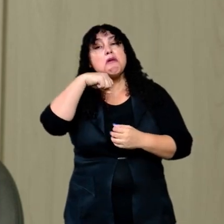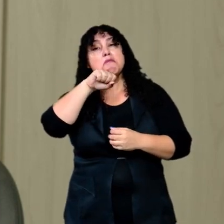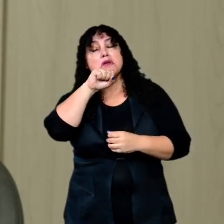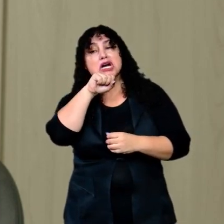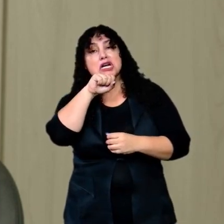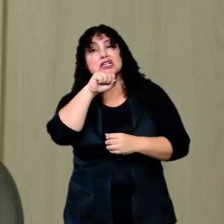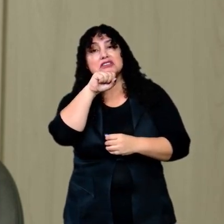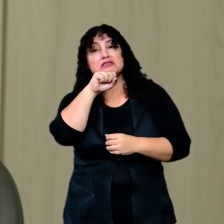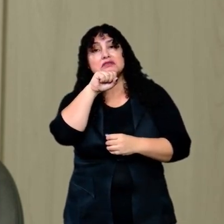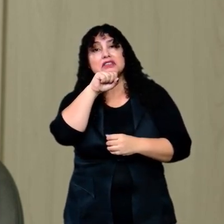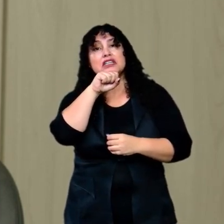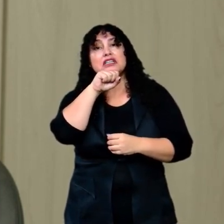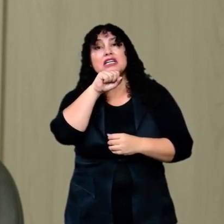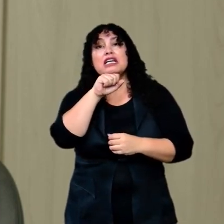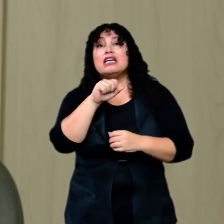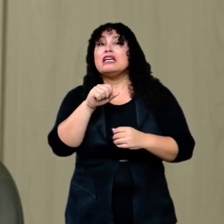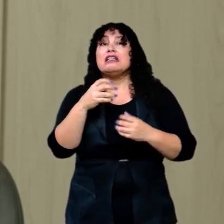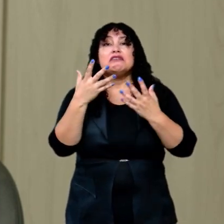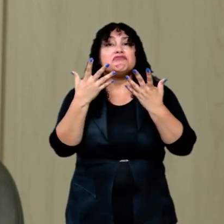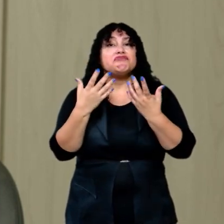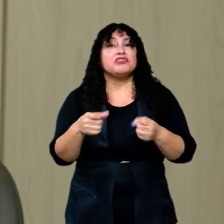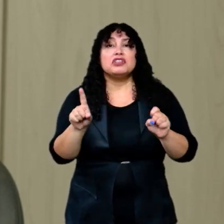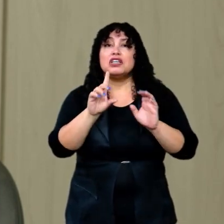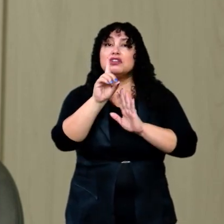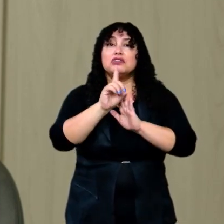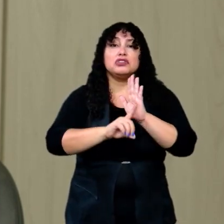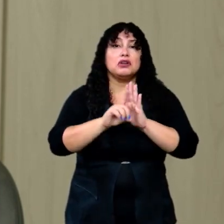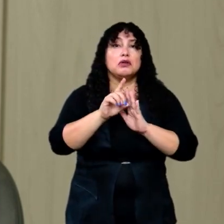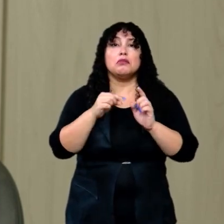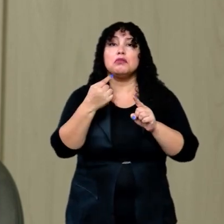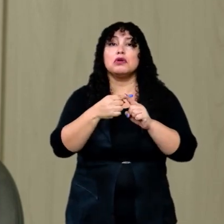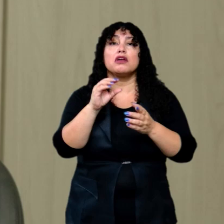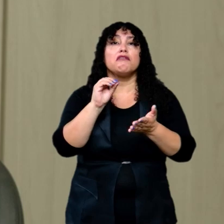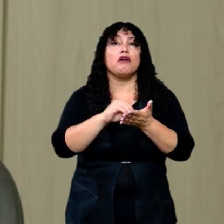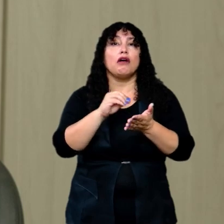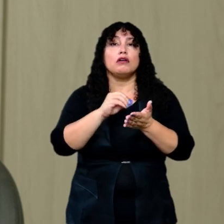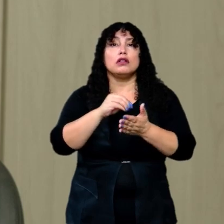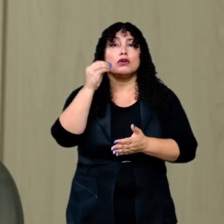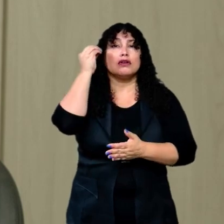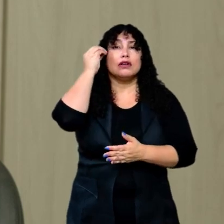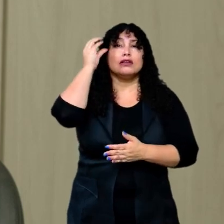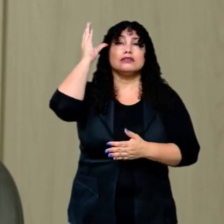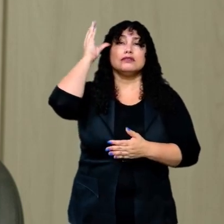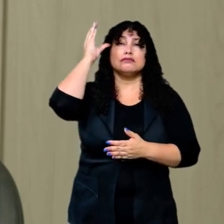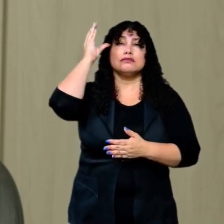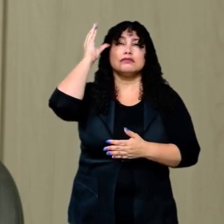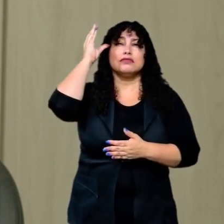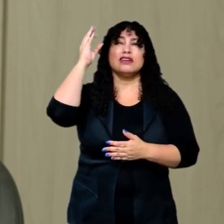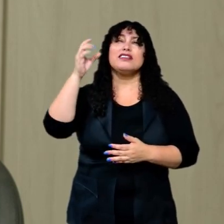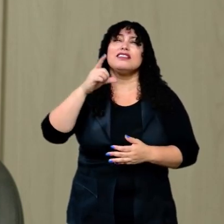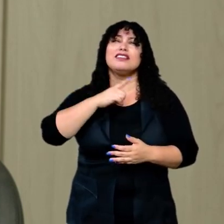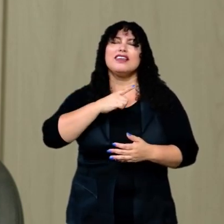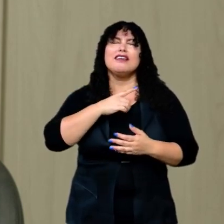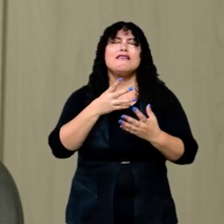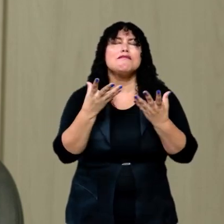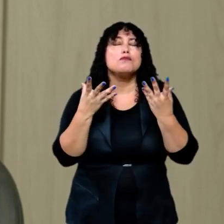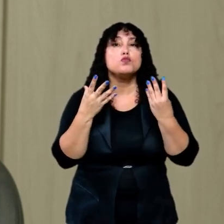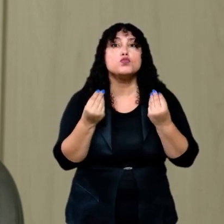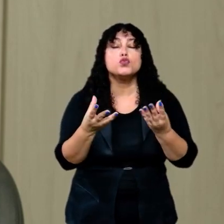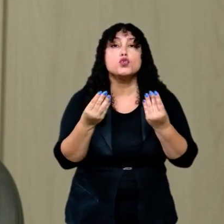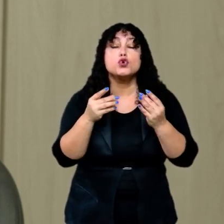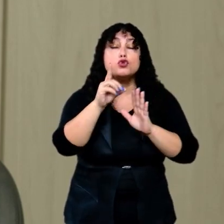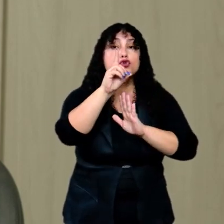né, que não receber esse diagnóstico, por quê? Por falta de conhecimento. E a gente está tendo agora